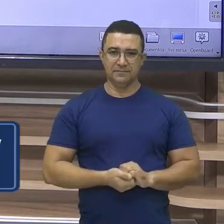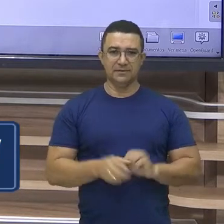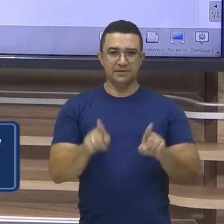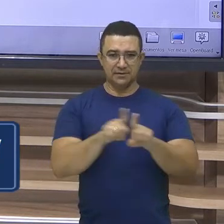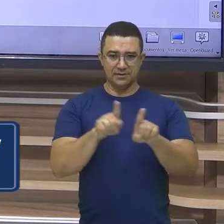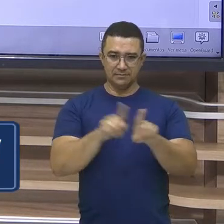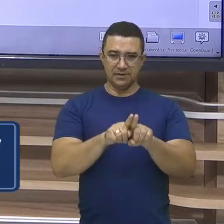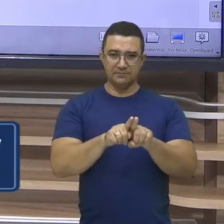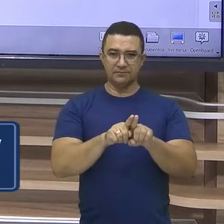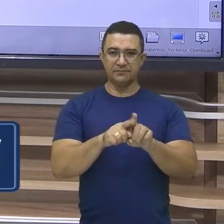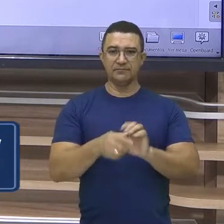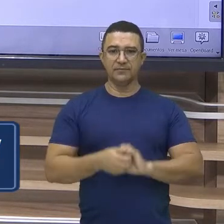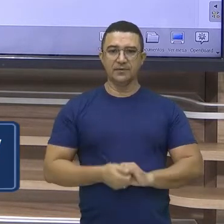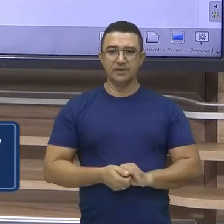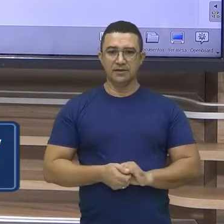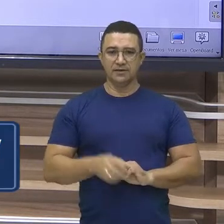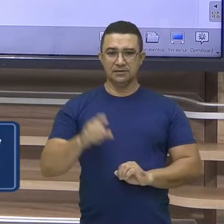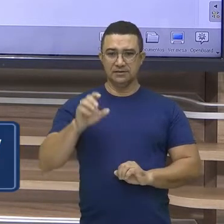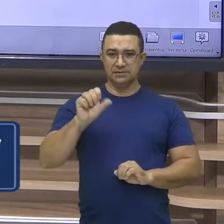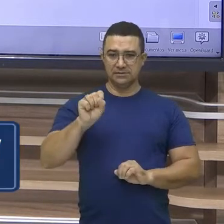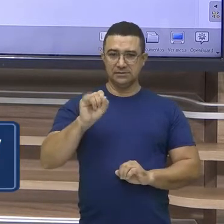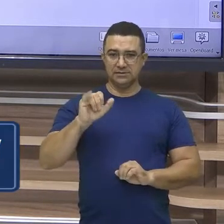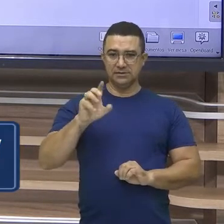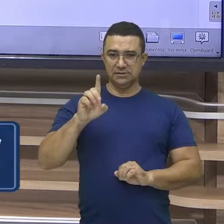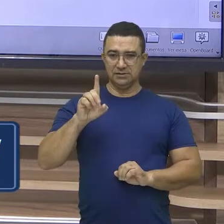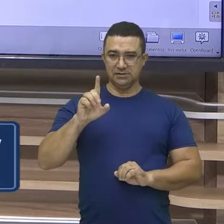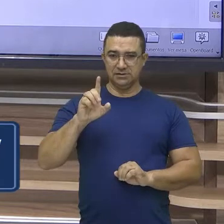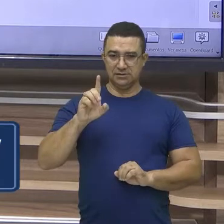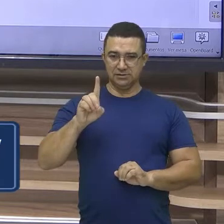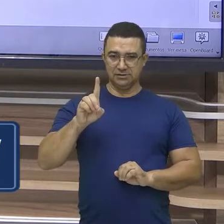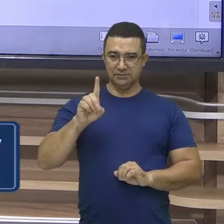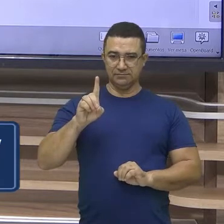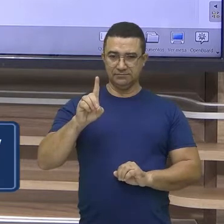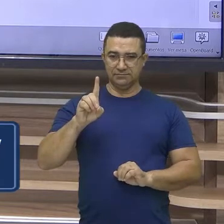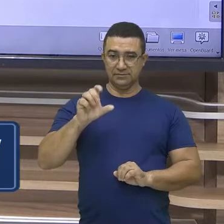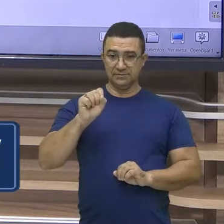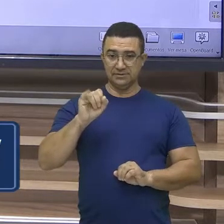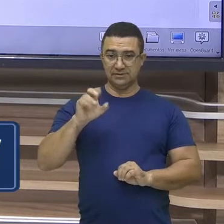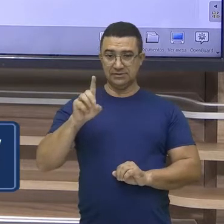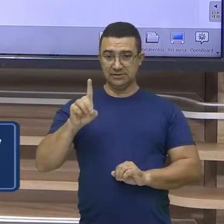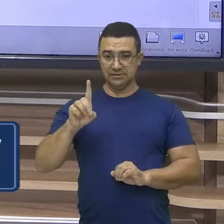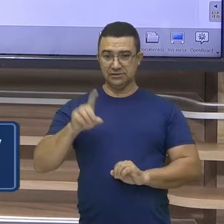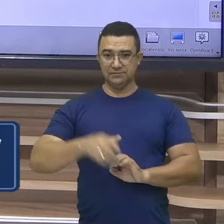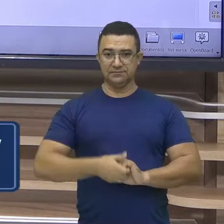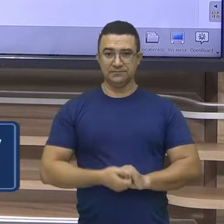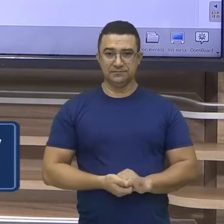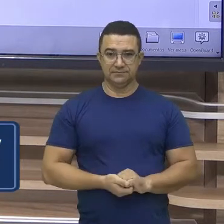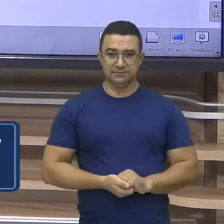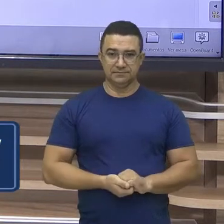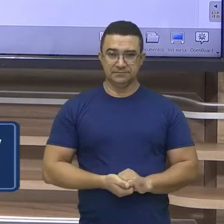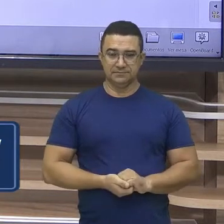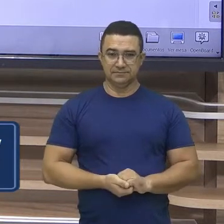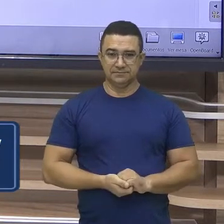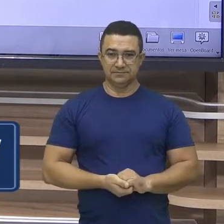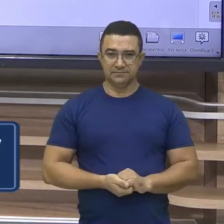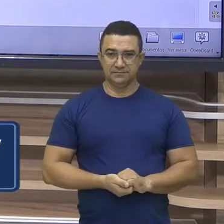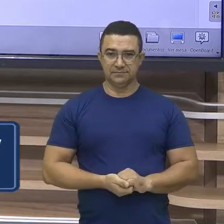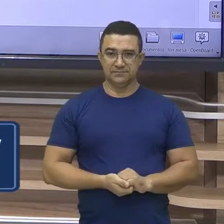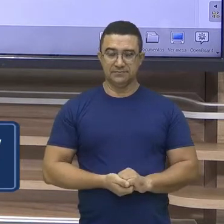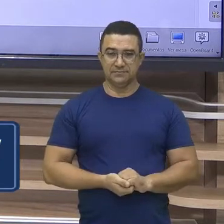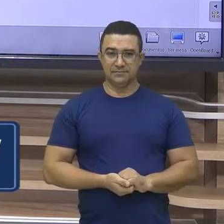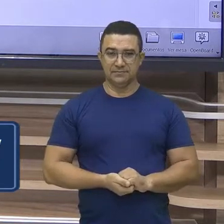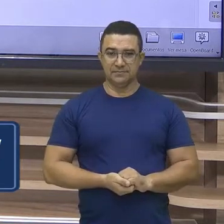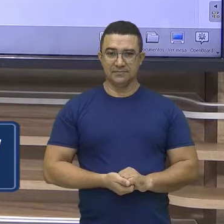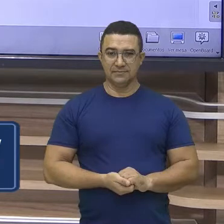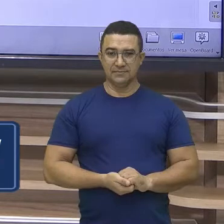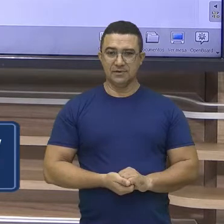Sidol Andrei, é isso? Gente, às vezes é difícil a gente falar o nome de vocês por causa do ali do login, tá? Desculpa a gente falar errado aqui.